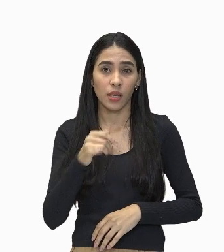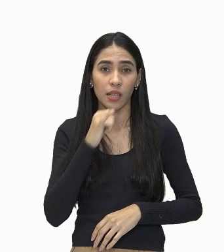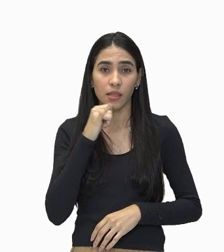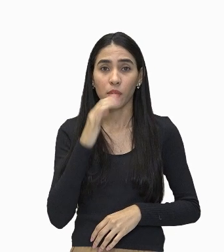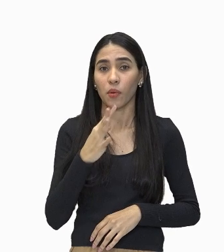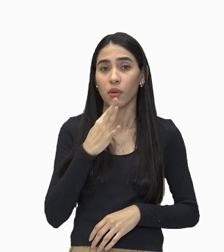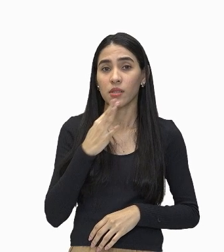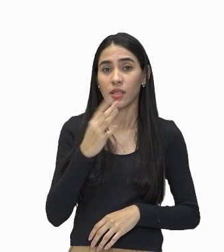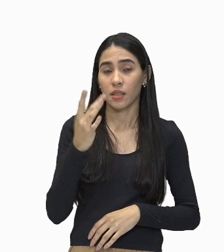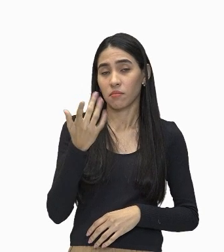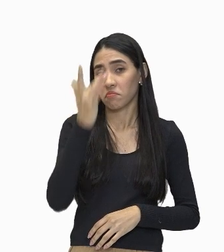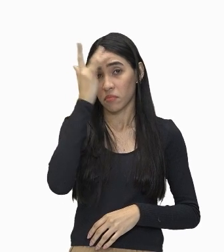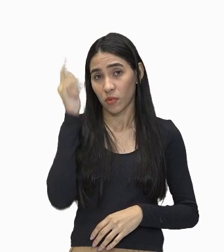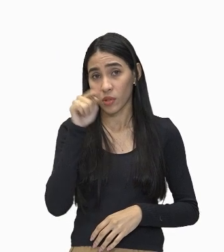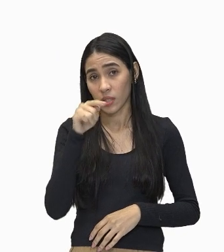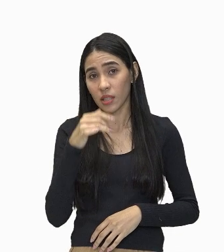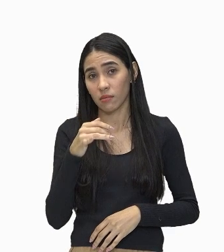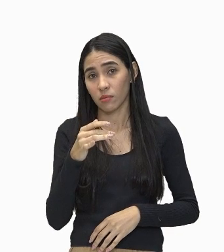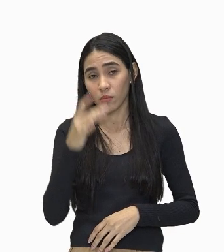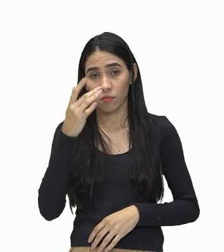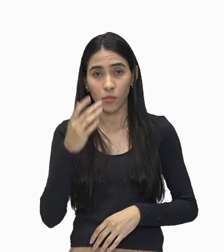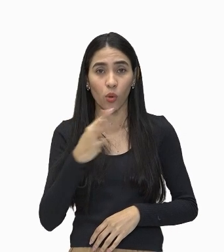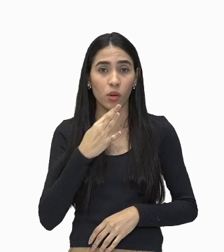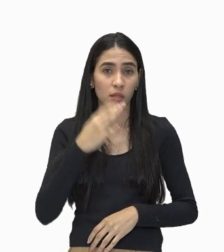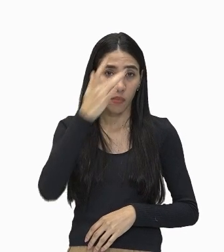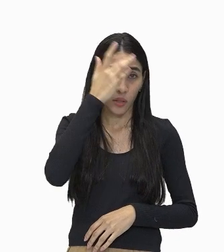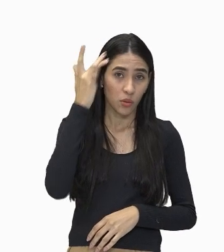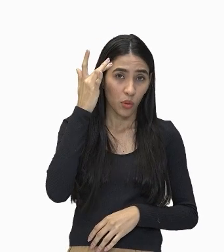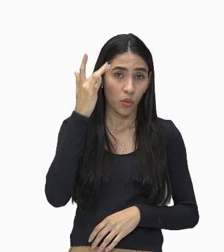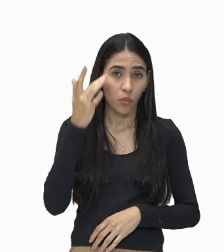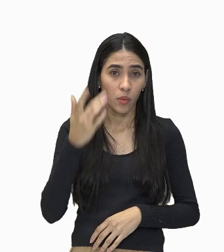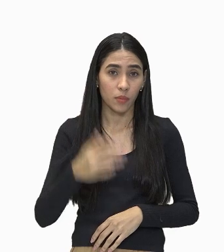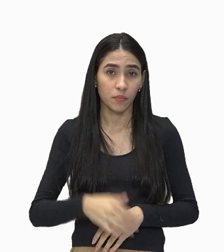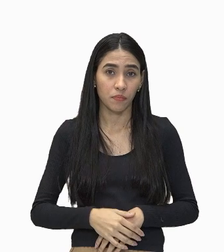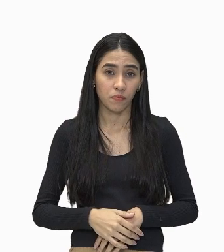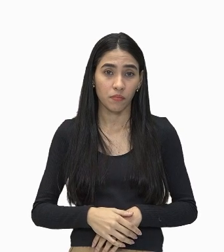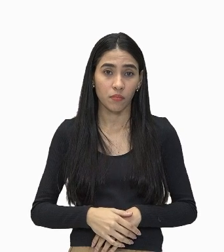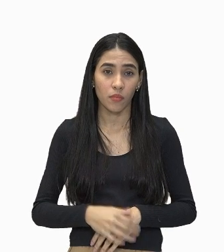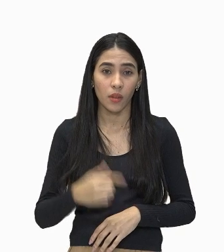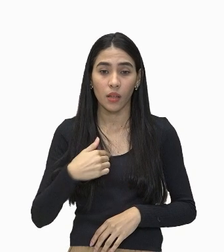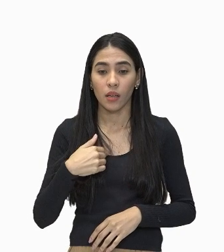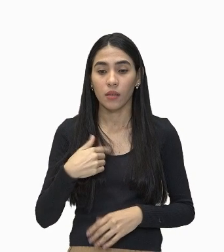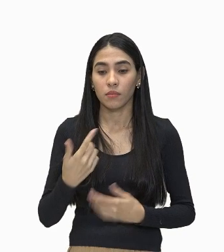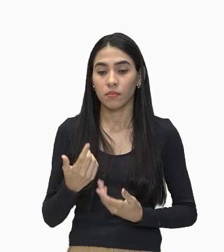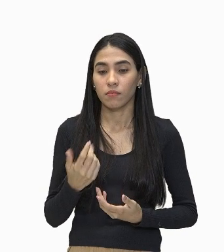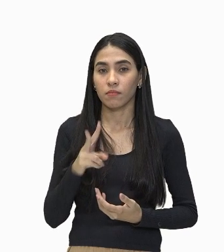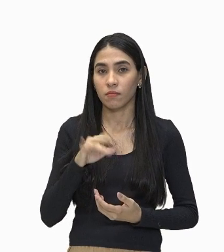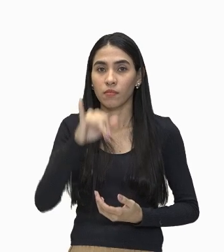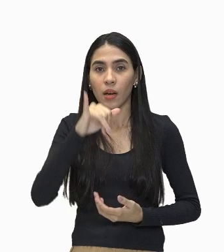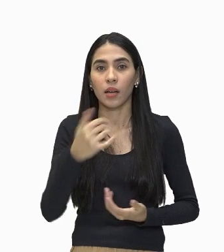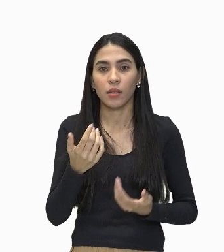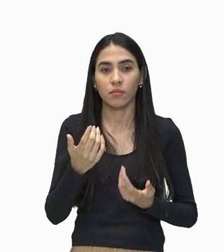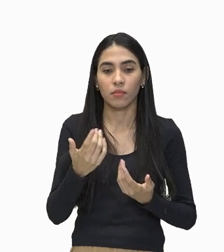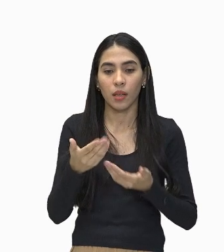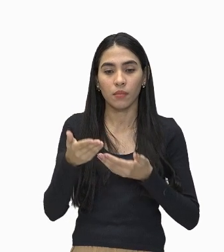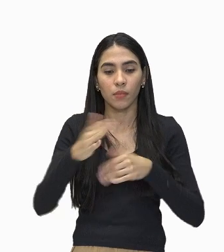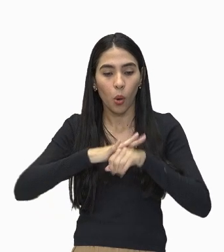conhecer uma pessoa, você vai conhecer alguém, vai ser apresentado para você,